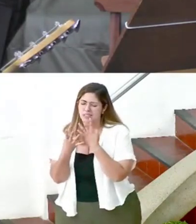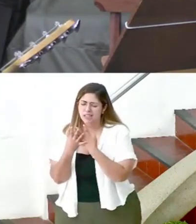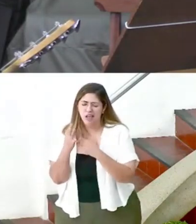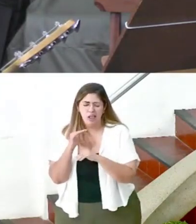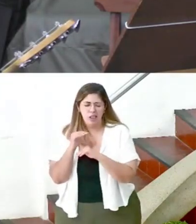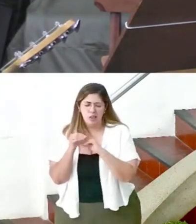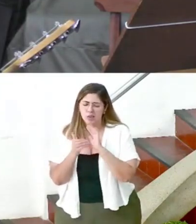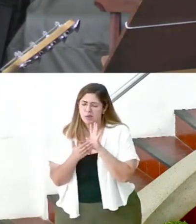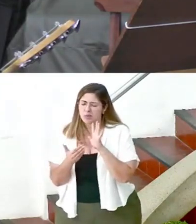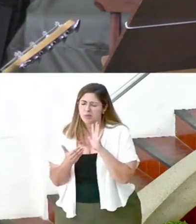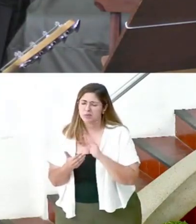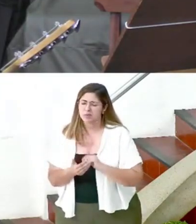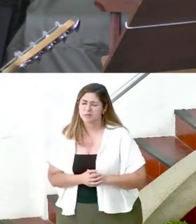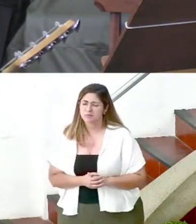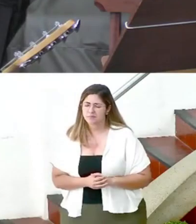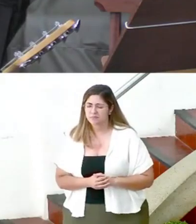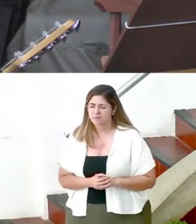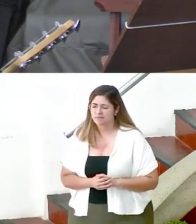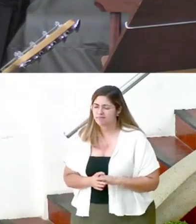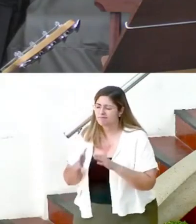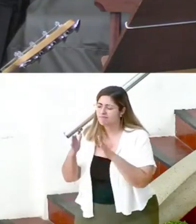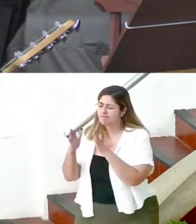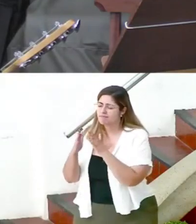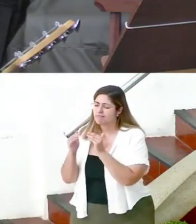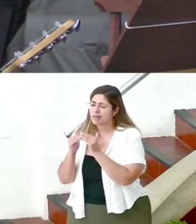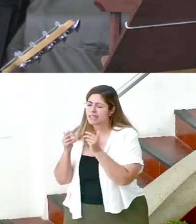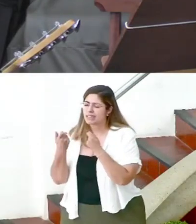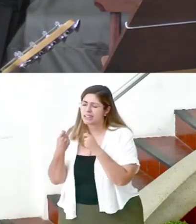Ajuda-nos nisso, Senhor. Como precisamos de Ti, Senhor.